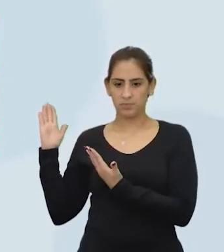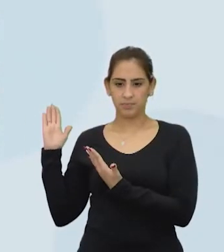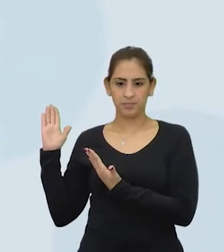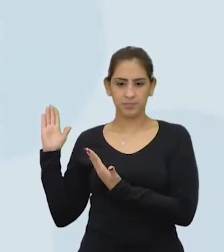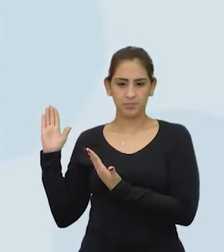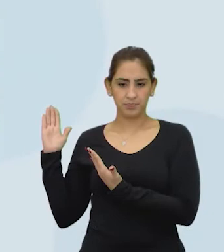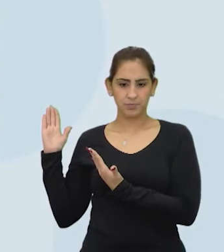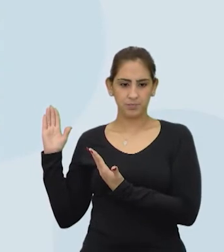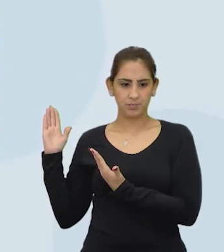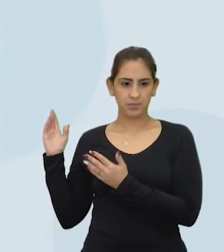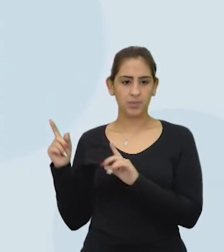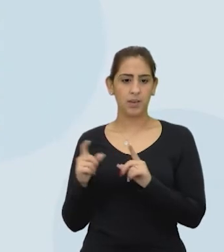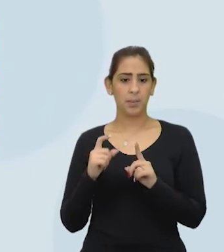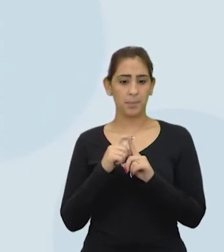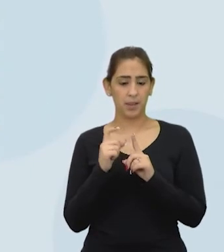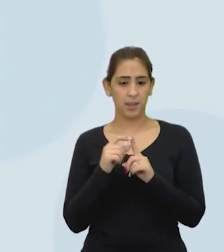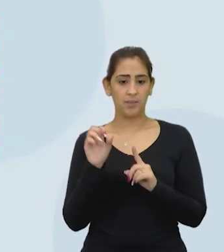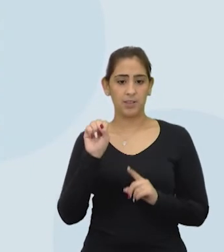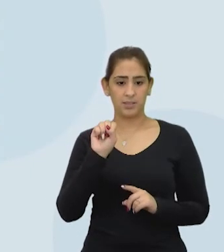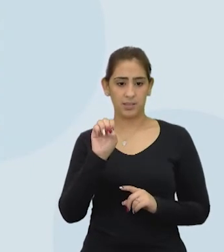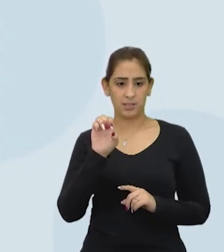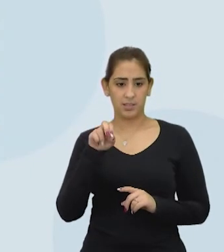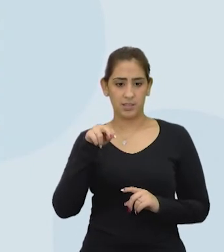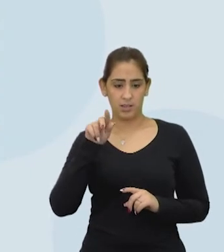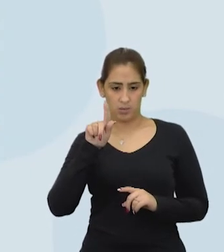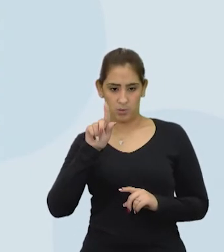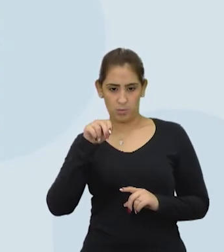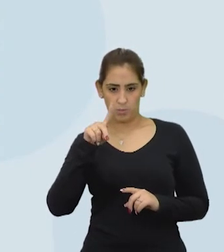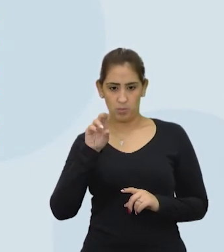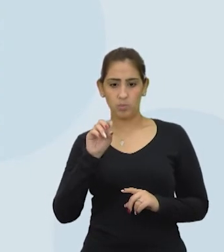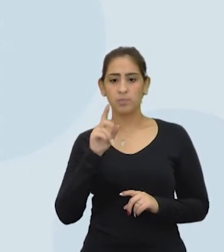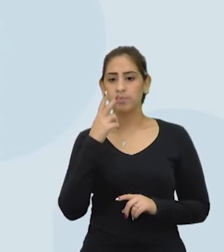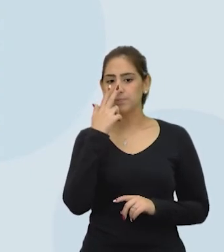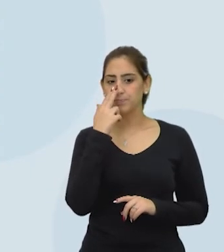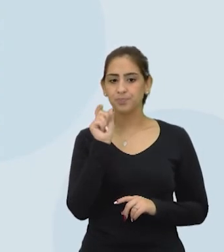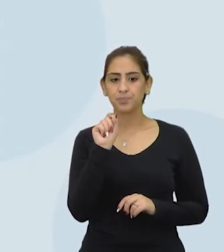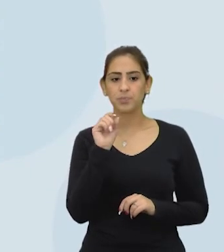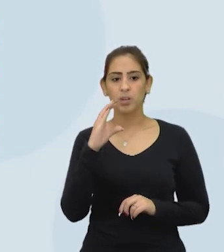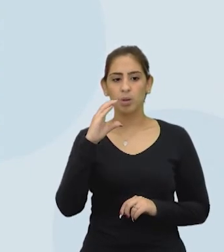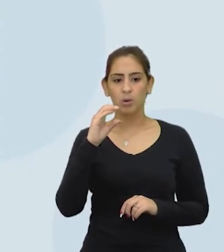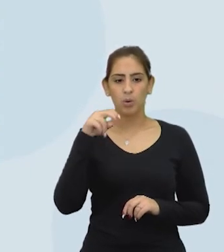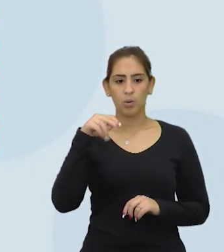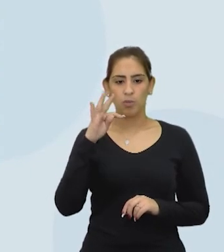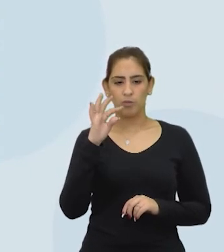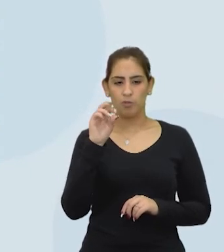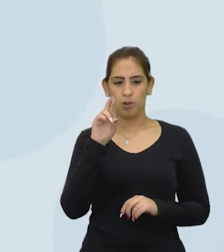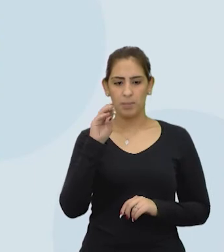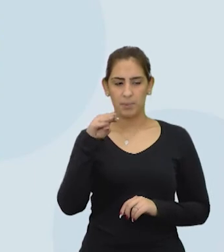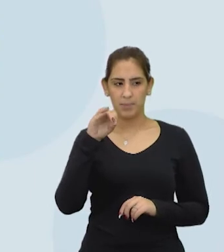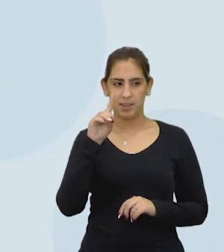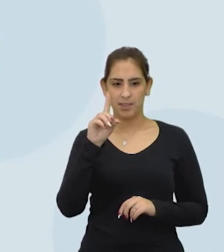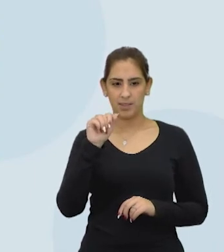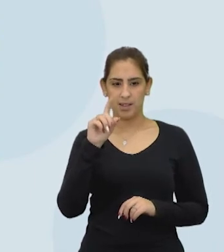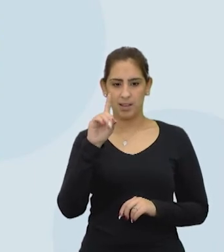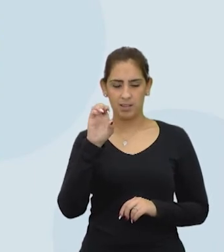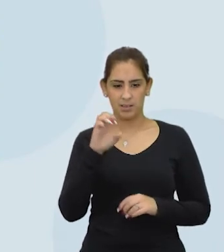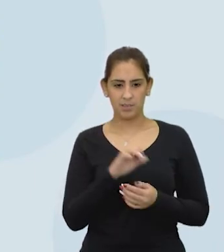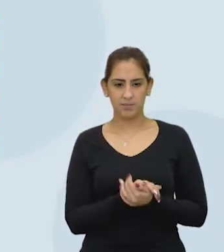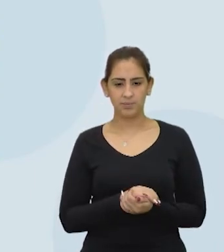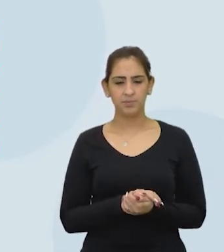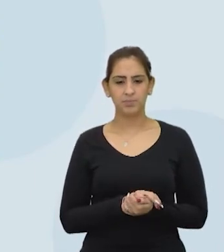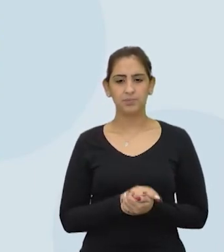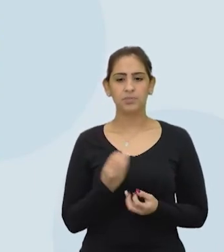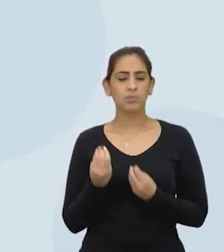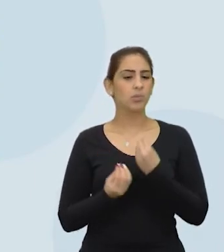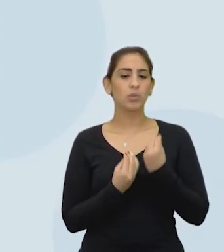palavra segundo, no início do texto, tem sentido de conformidade. Então ela tem esse sentido adverbial de conformidade, né? É como se